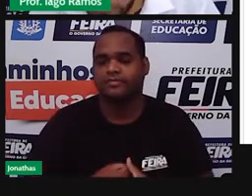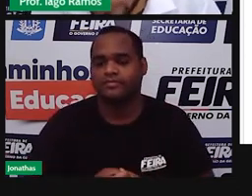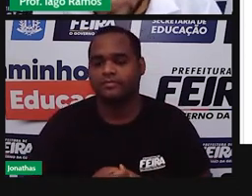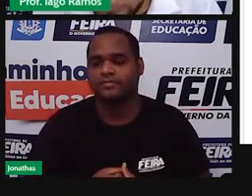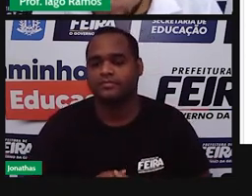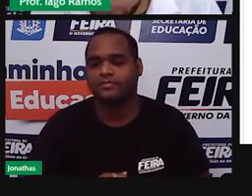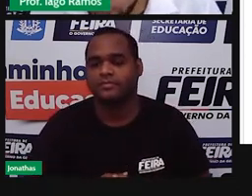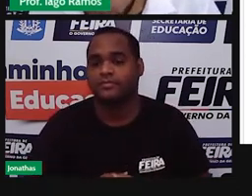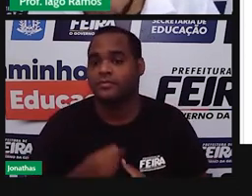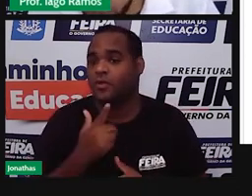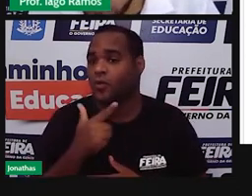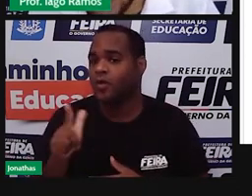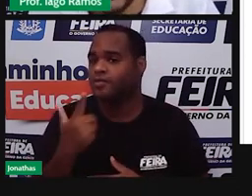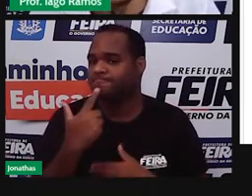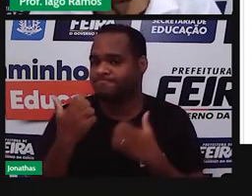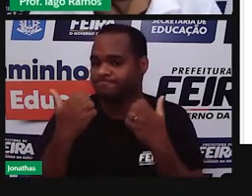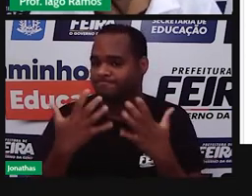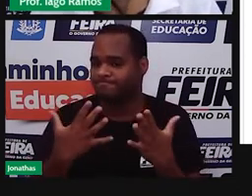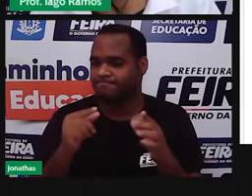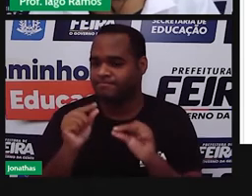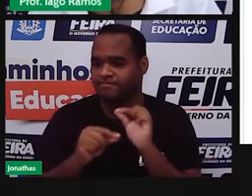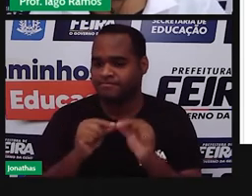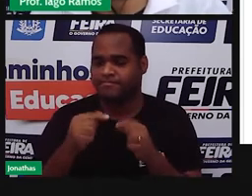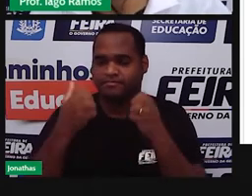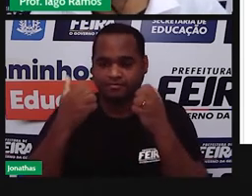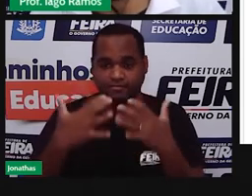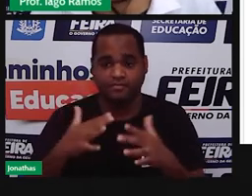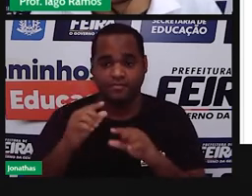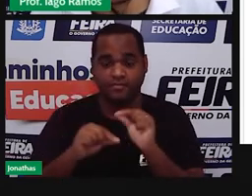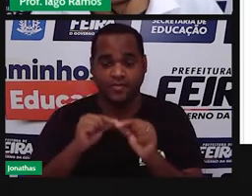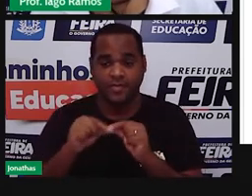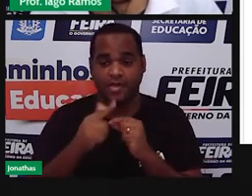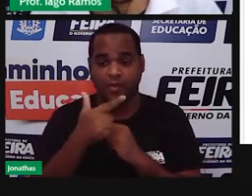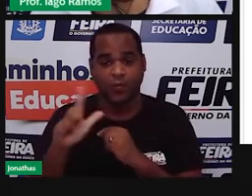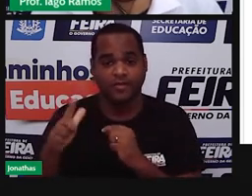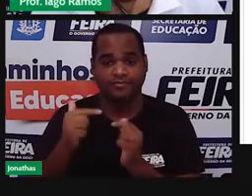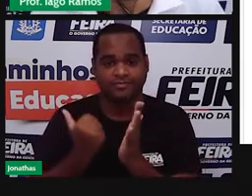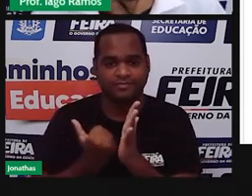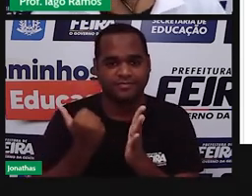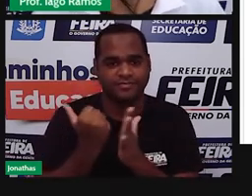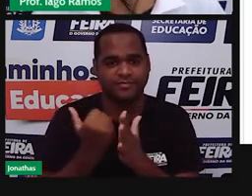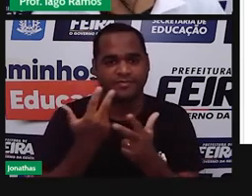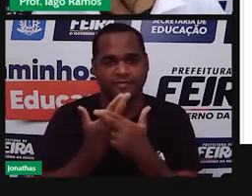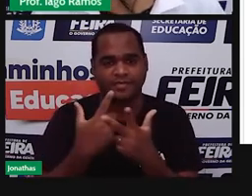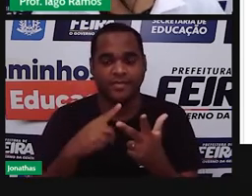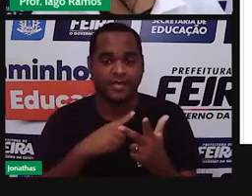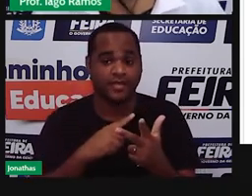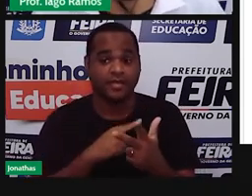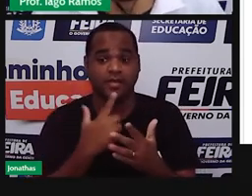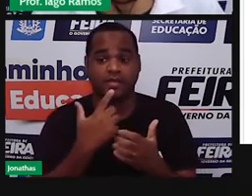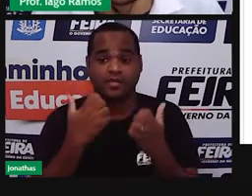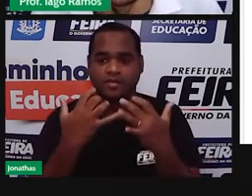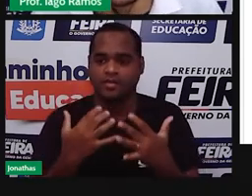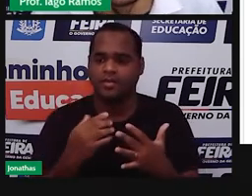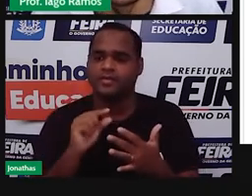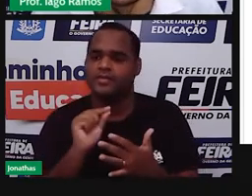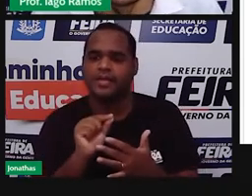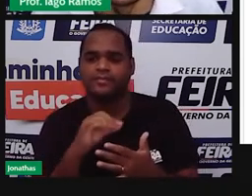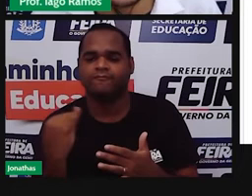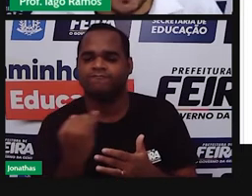O outro aqui também é igual a menos 8, porque eu disse que é só uma outra forma de escrever. Por que que dá menos 8?